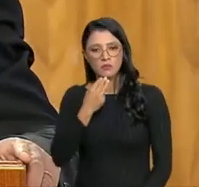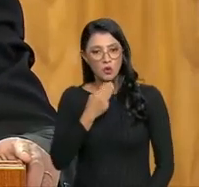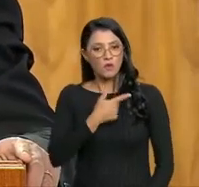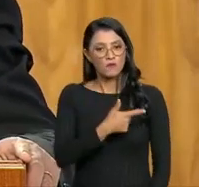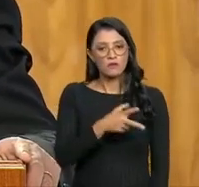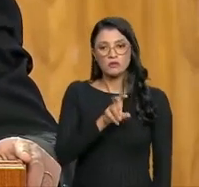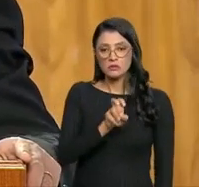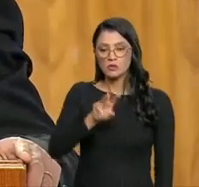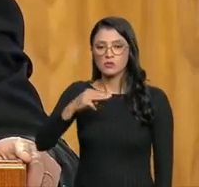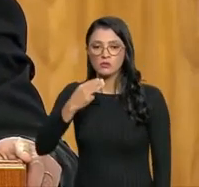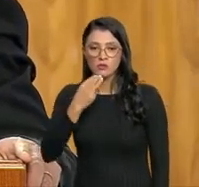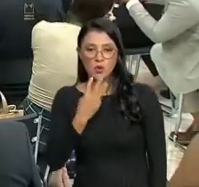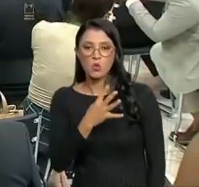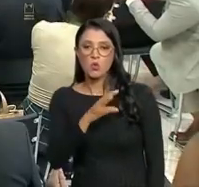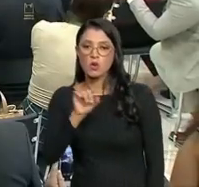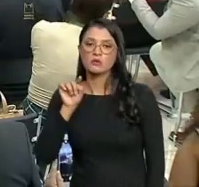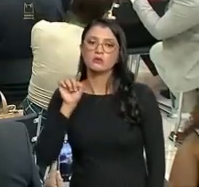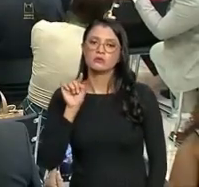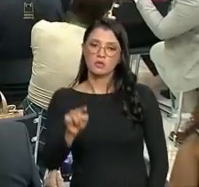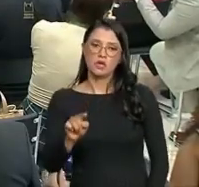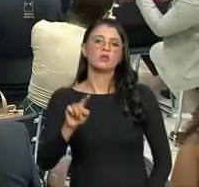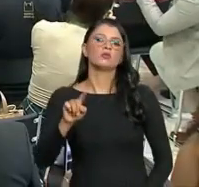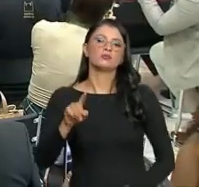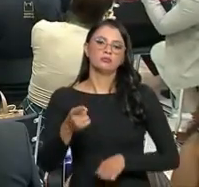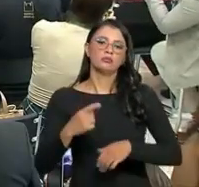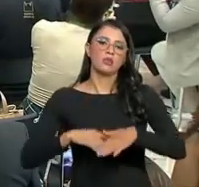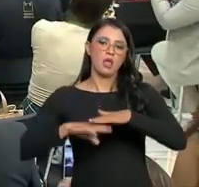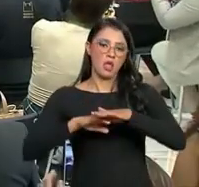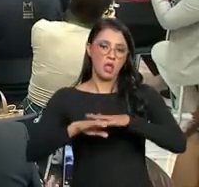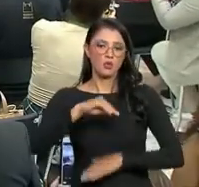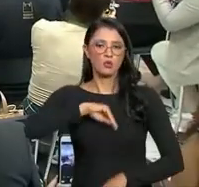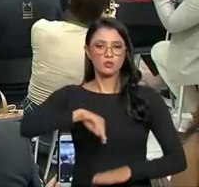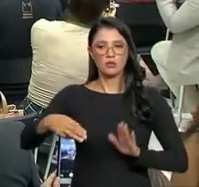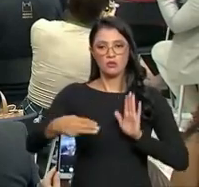e 400 está no piso, no salário mínimo. Então,